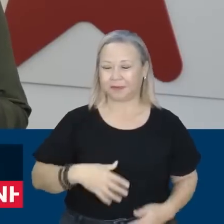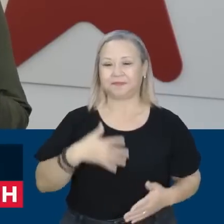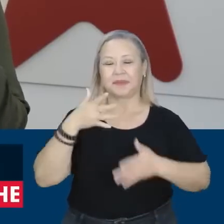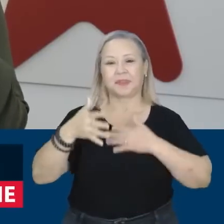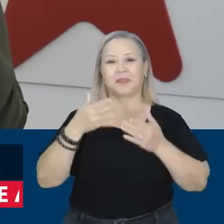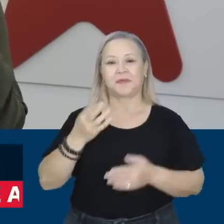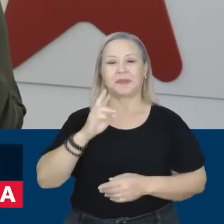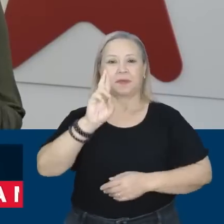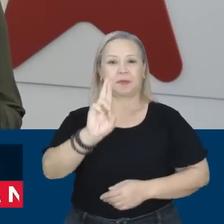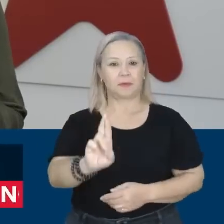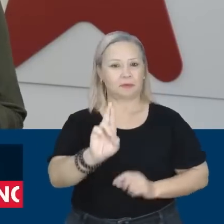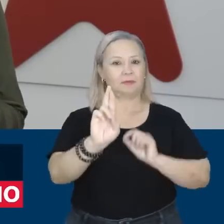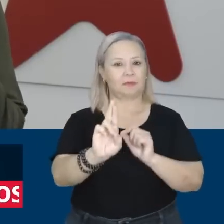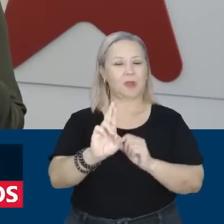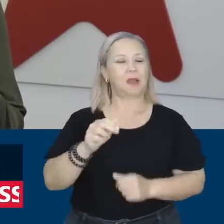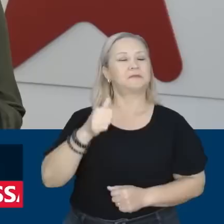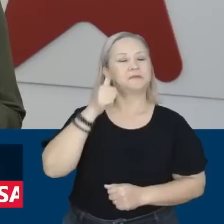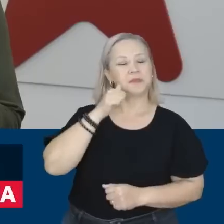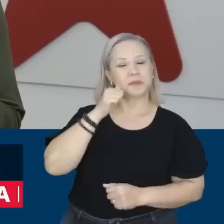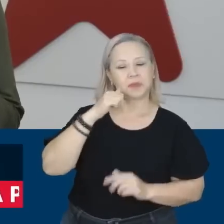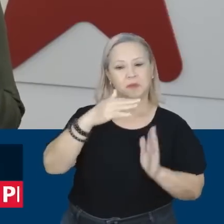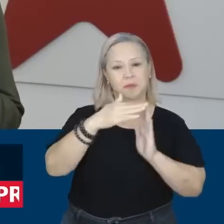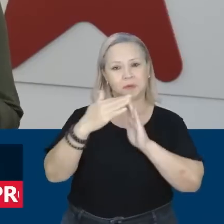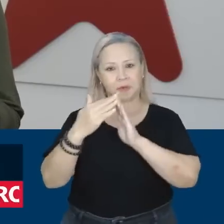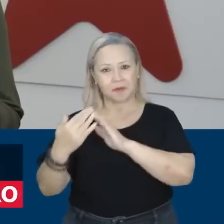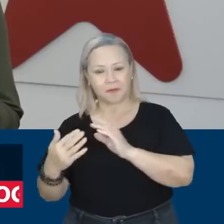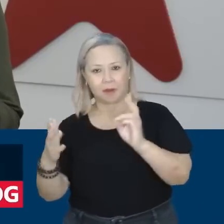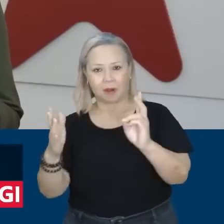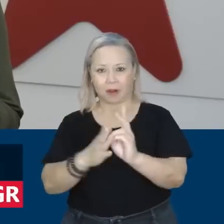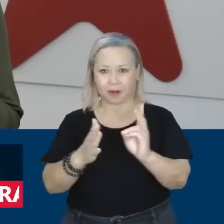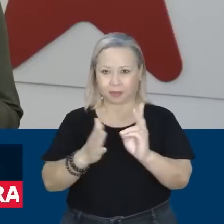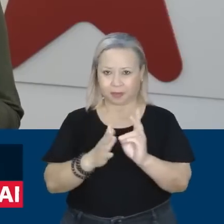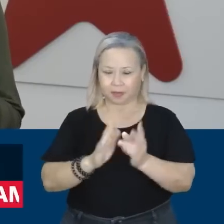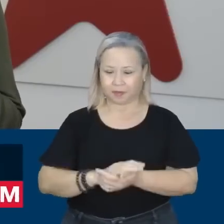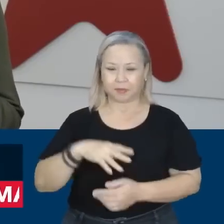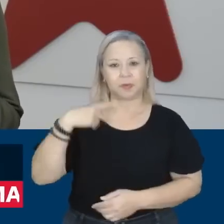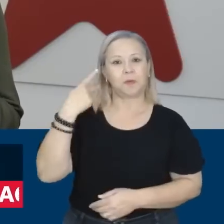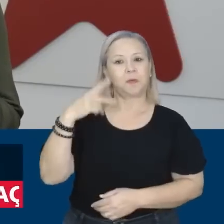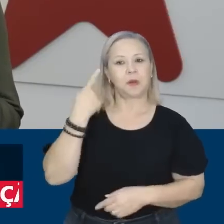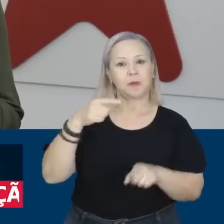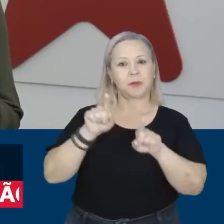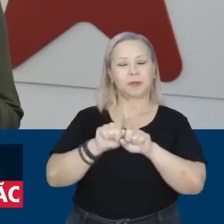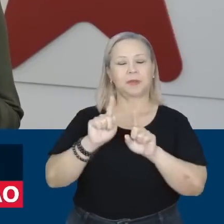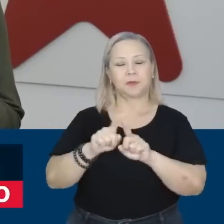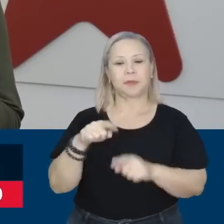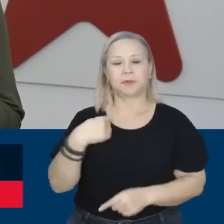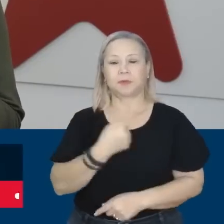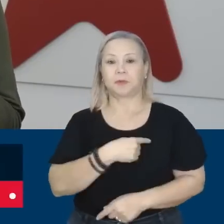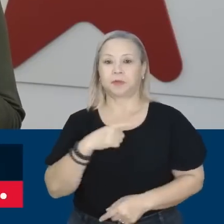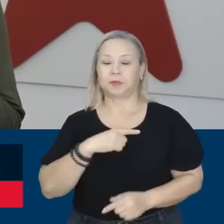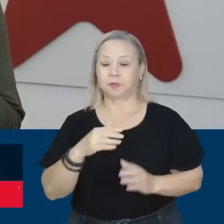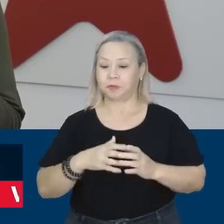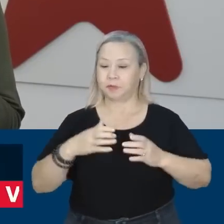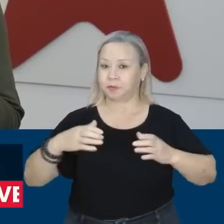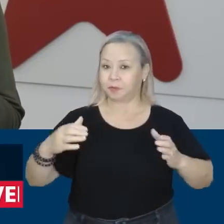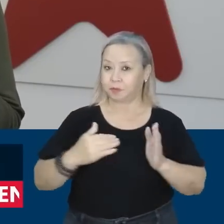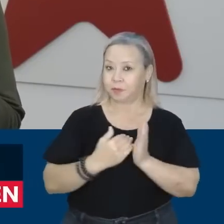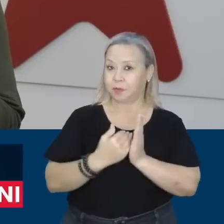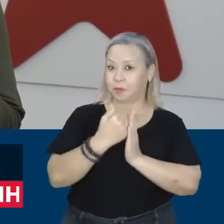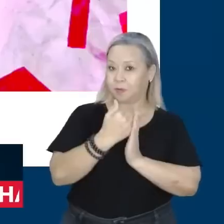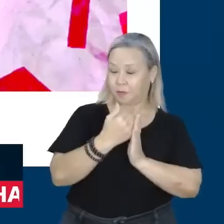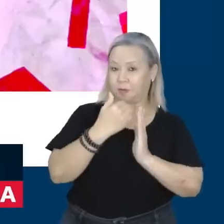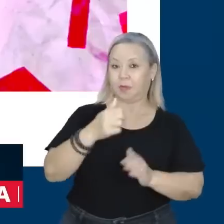representatividade, né? Essa questão da mulher periférica, indígena. No parlamento também a gente teve um aumento, né, de mulheres eleitas.